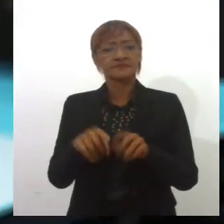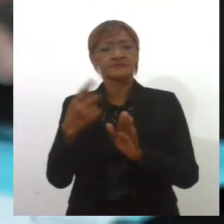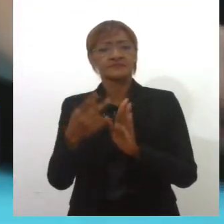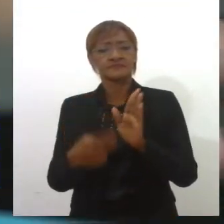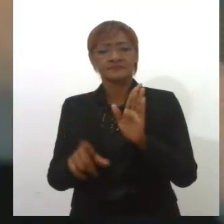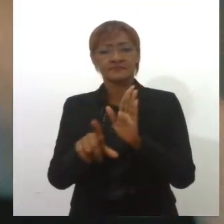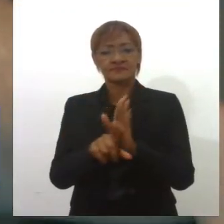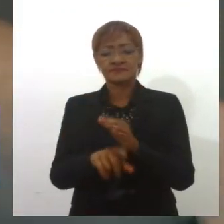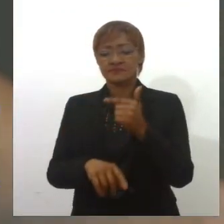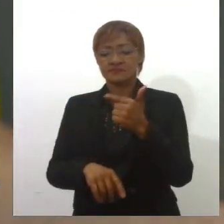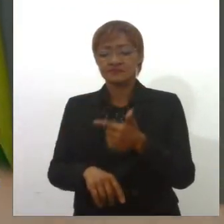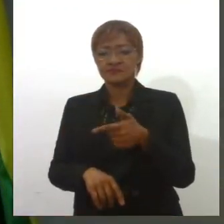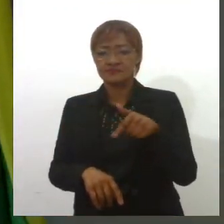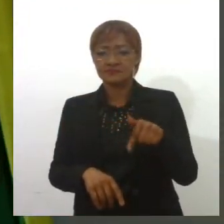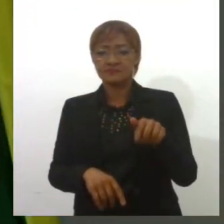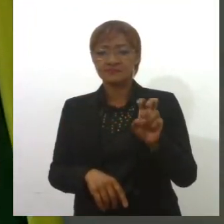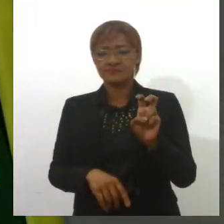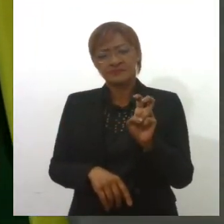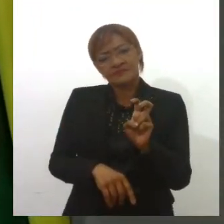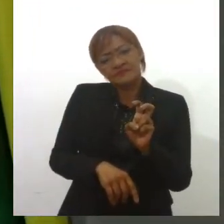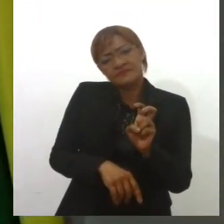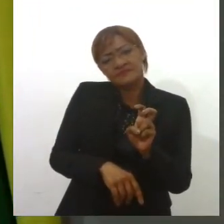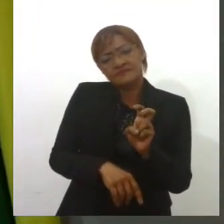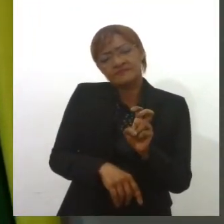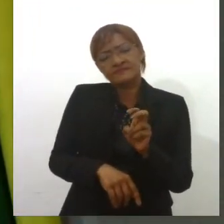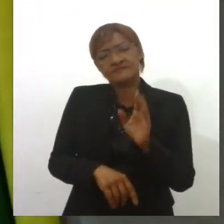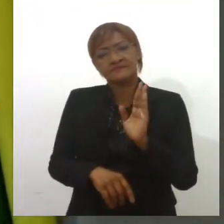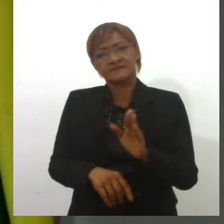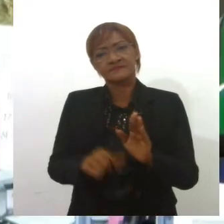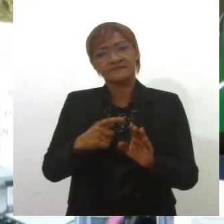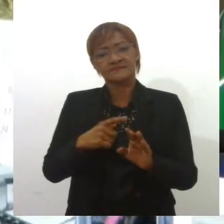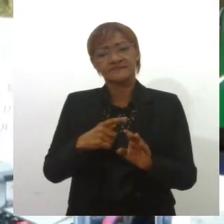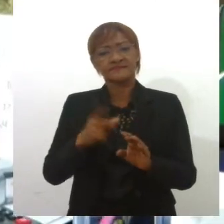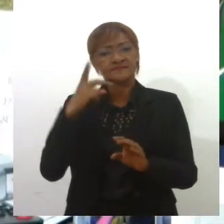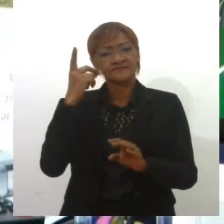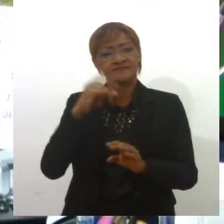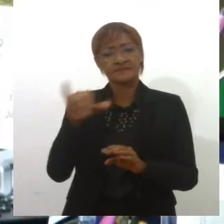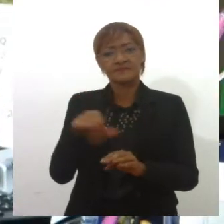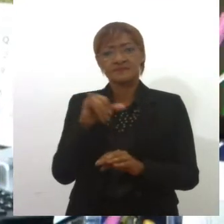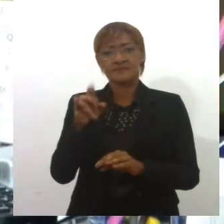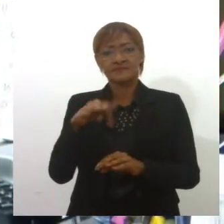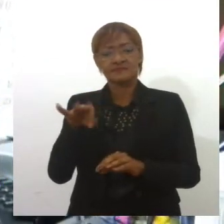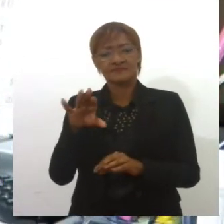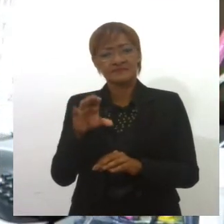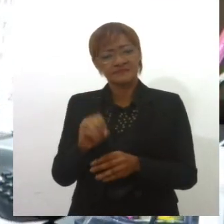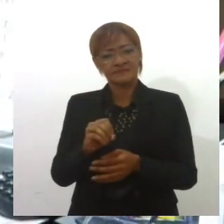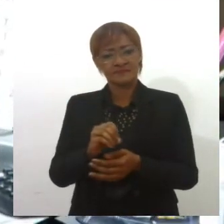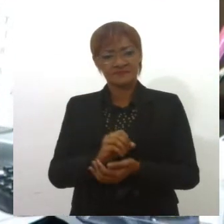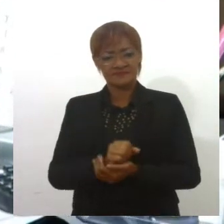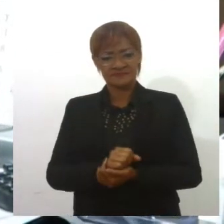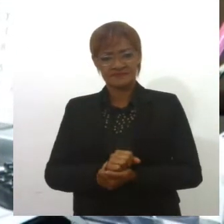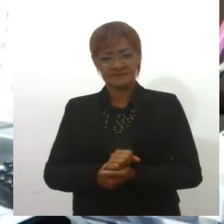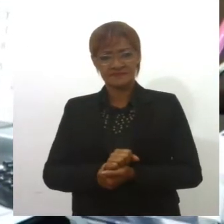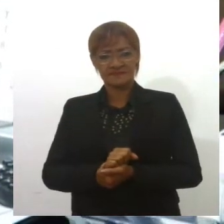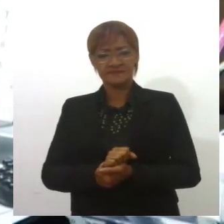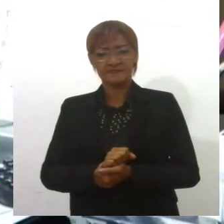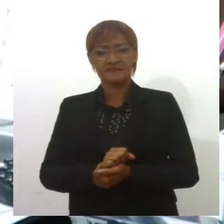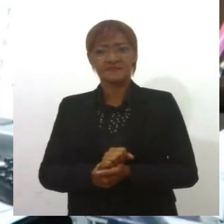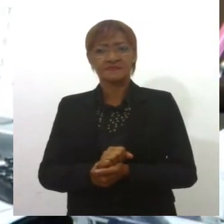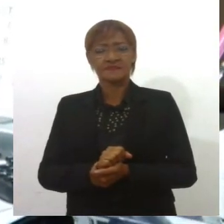número 275, de autoria do deputado João Marcelo, que trata sobre a criação de uma campanha estadual